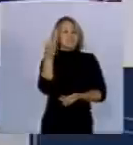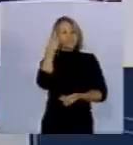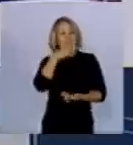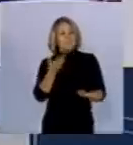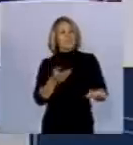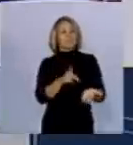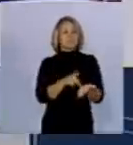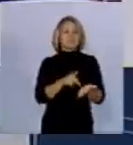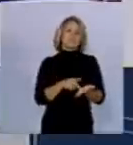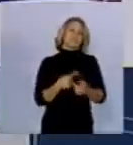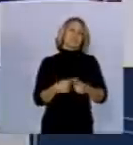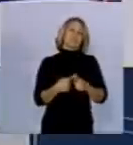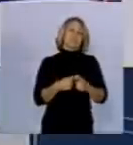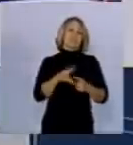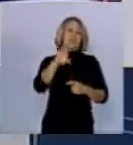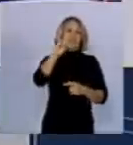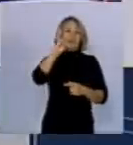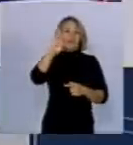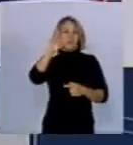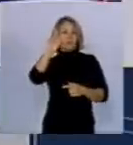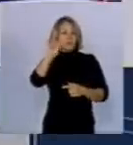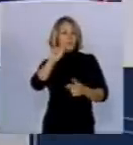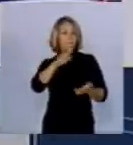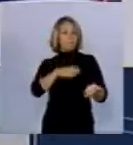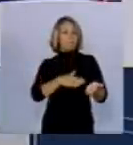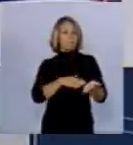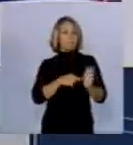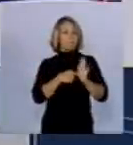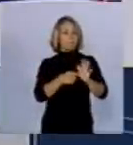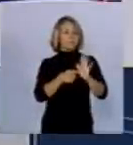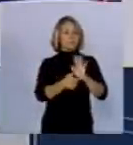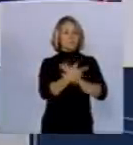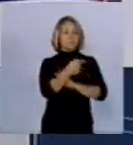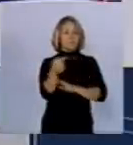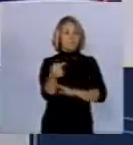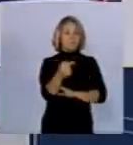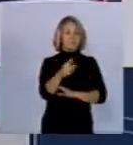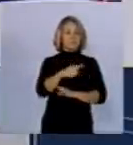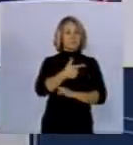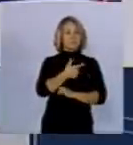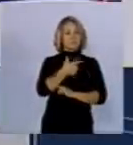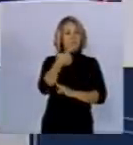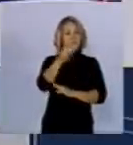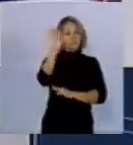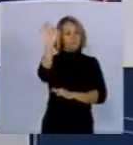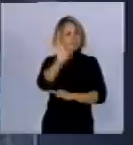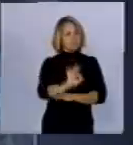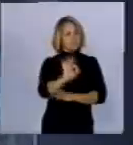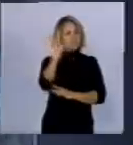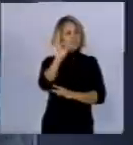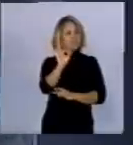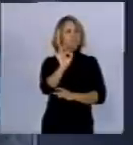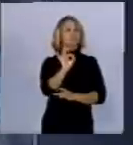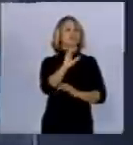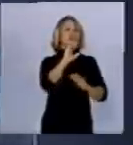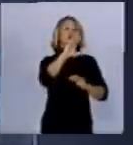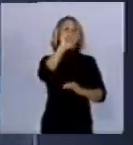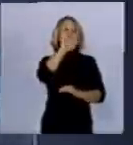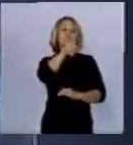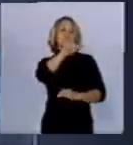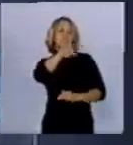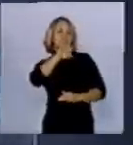cotas representem menos de 2% do espaço total de programação dos canais aos quais elas devem se